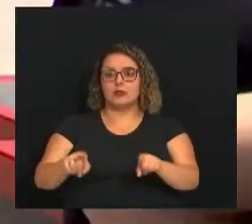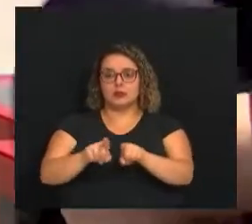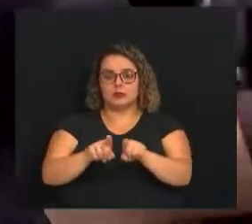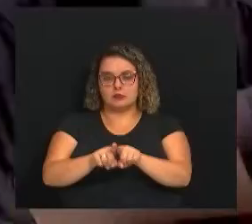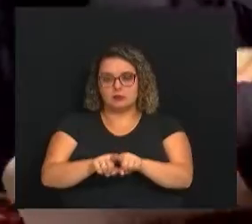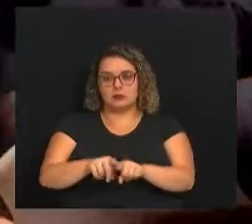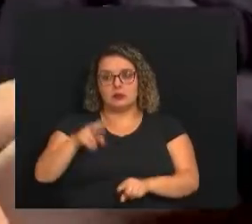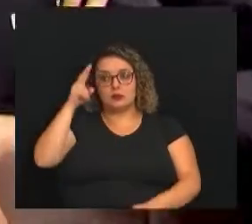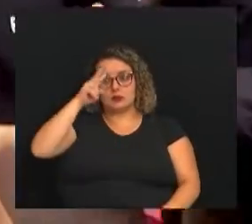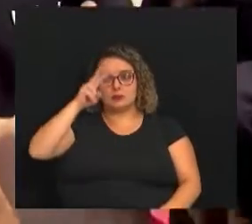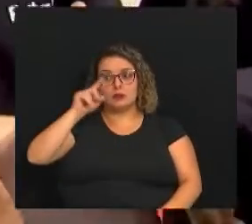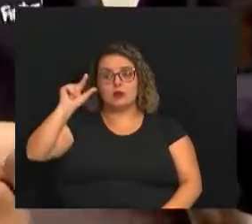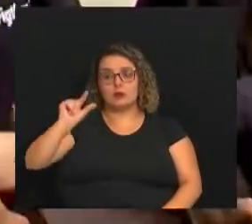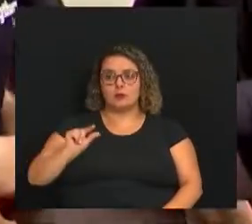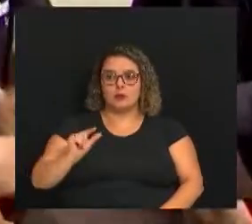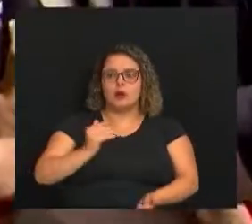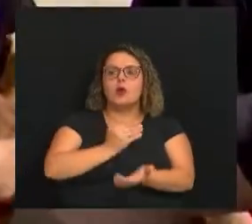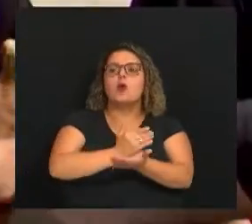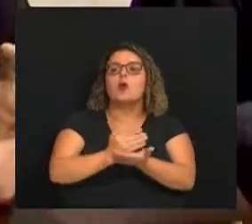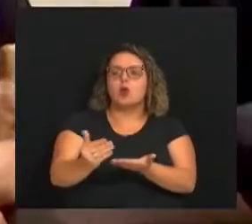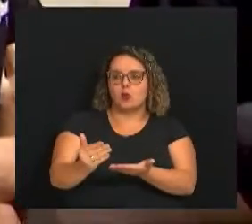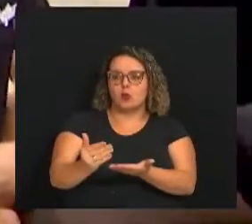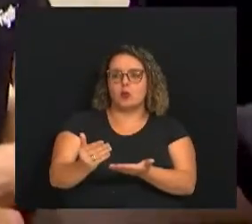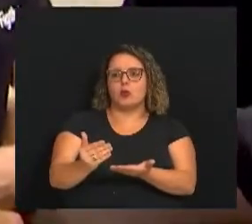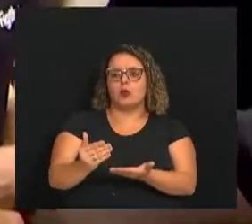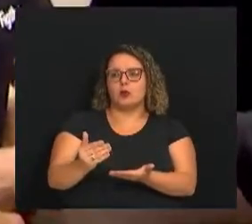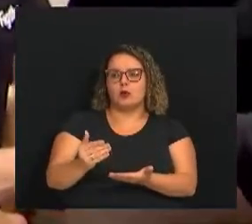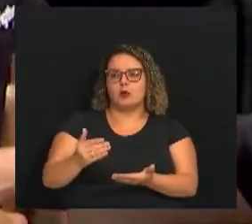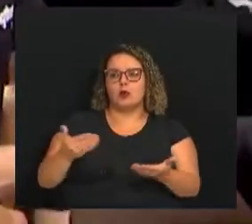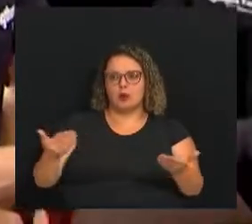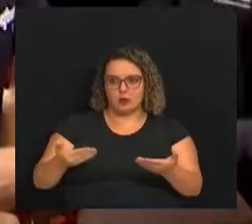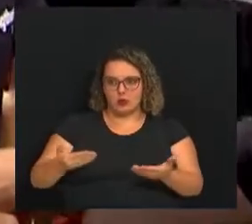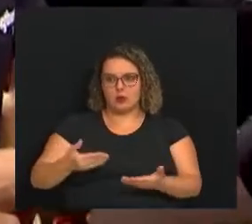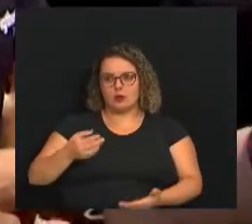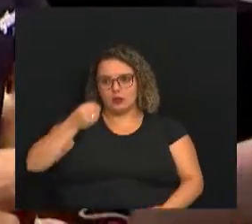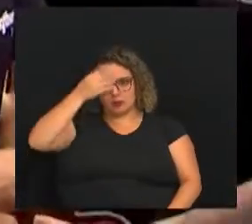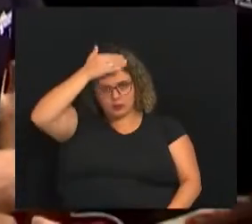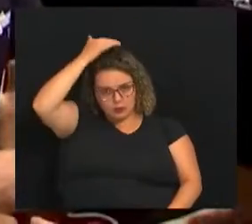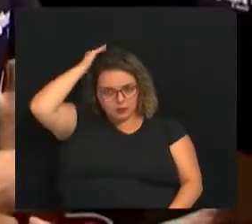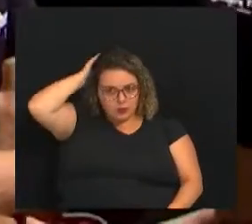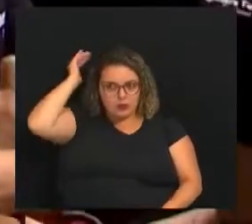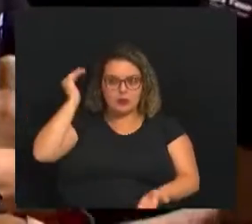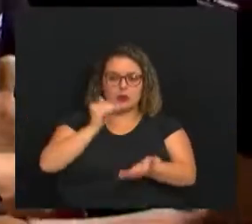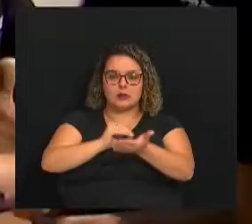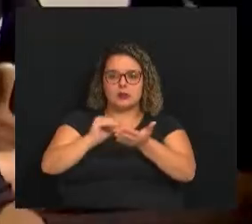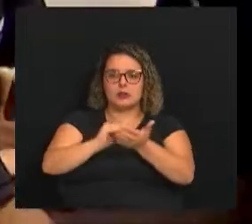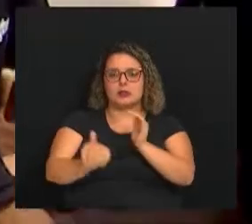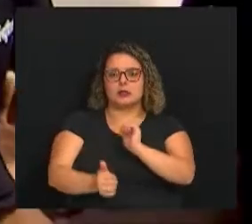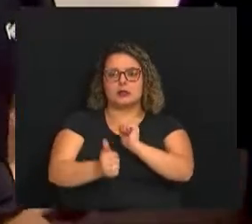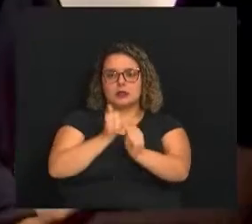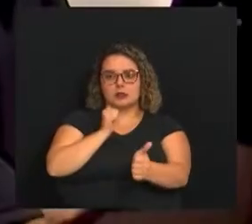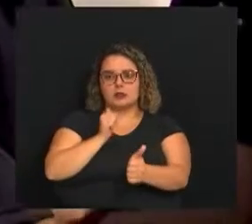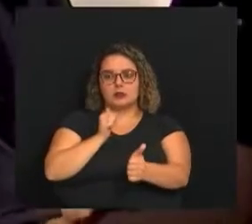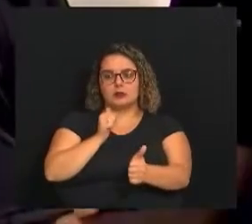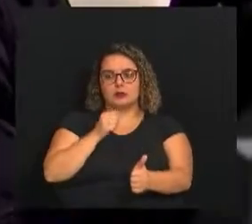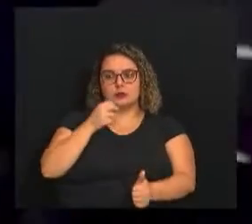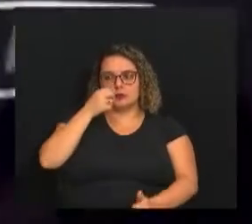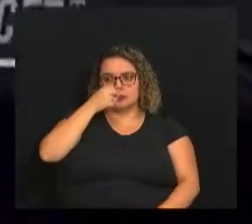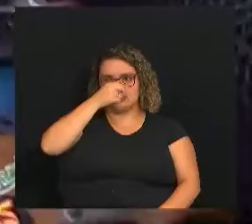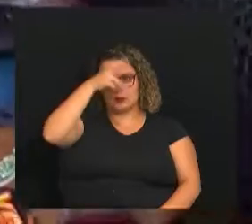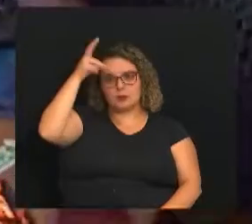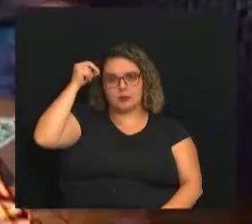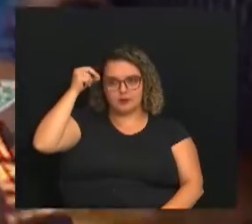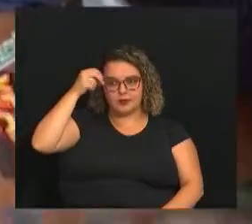pouco. Esse projeto começou quando o atual prefeito Dário Saad era secretário de esportes da gestão Jonas Donizete. Foi